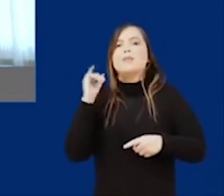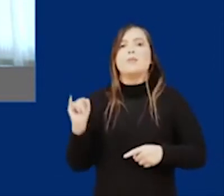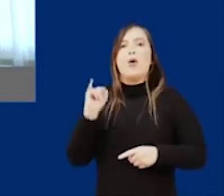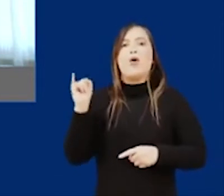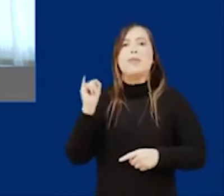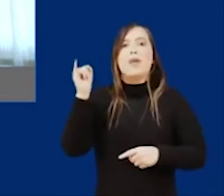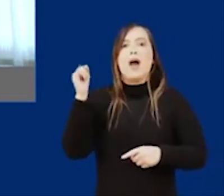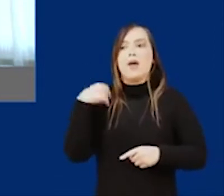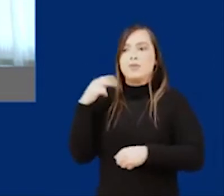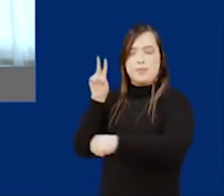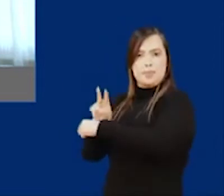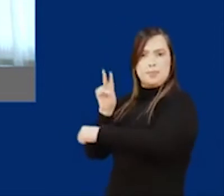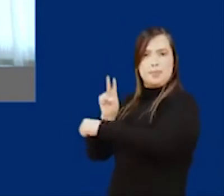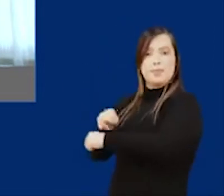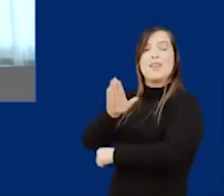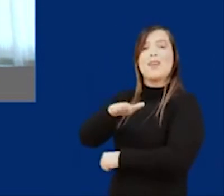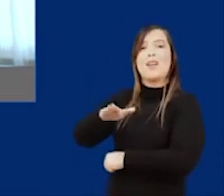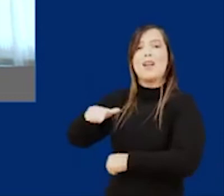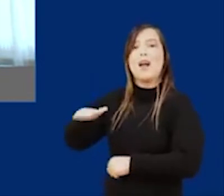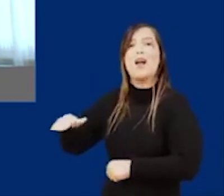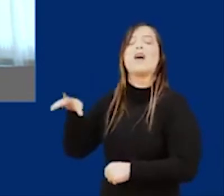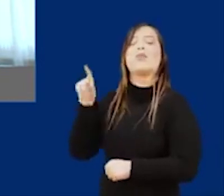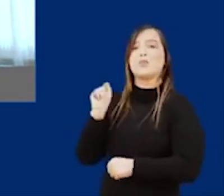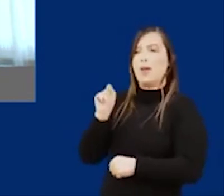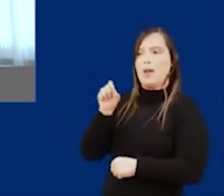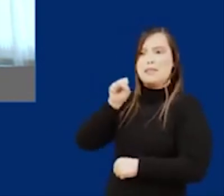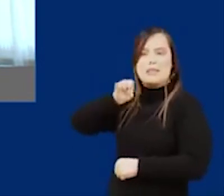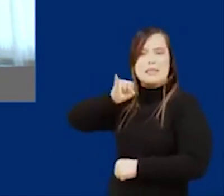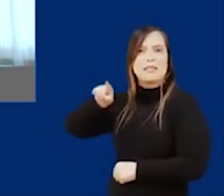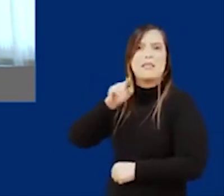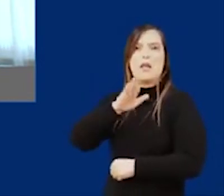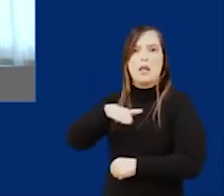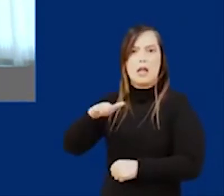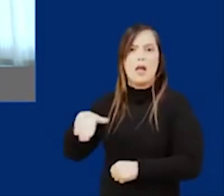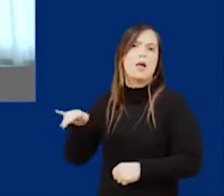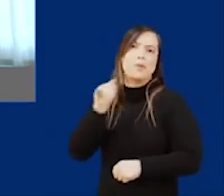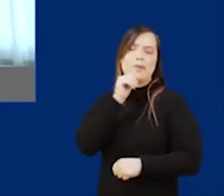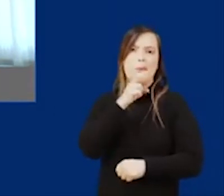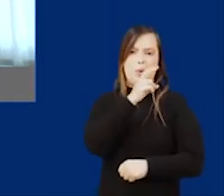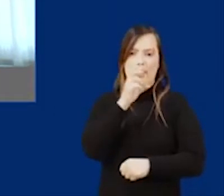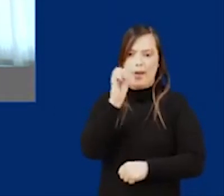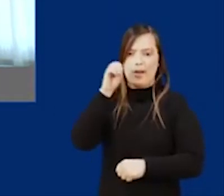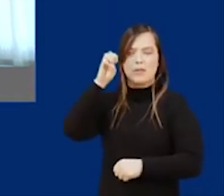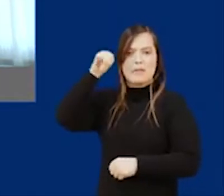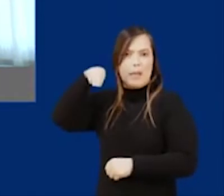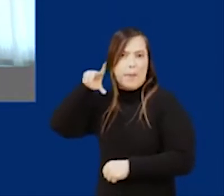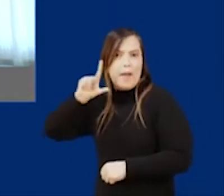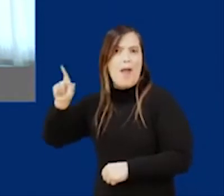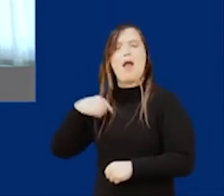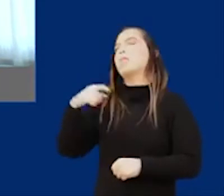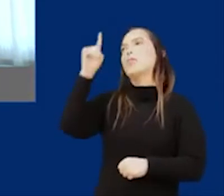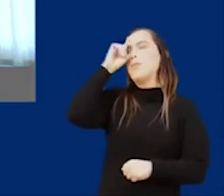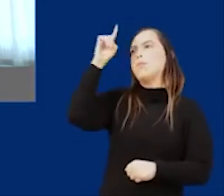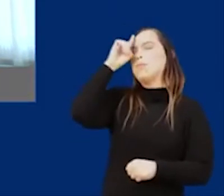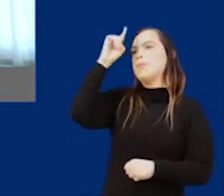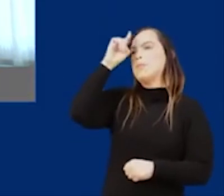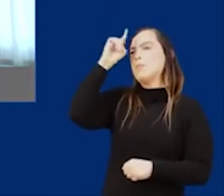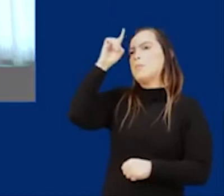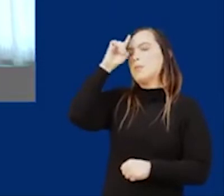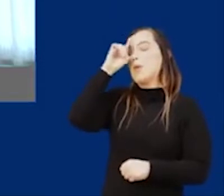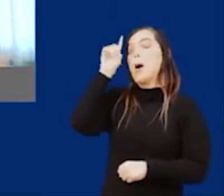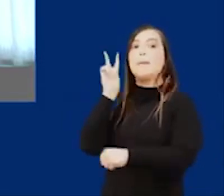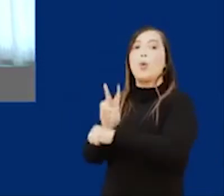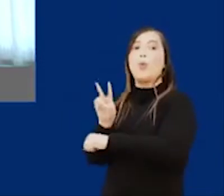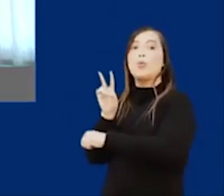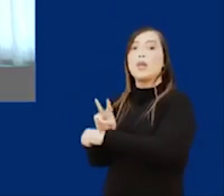criança é que se essa criança tomar até 500 mililitros de leite por dia, ela está protegida dessa questão